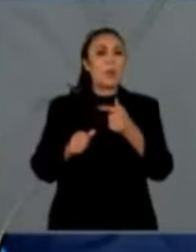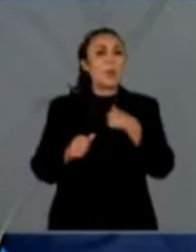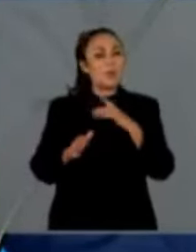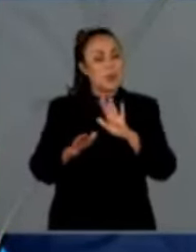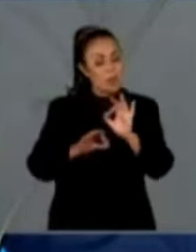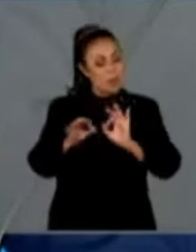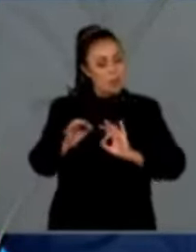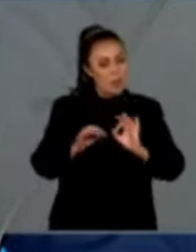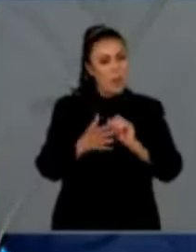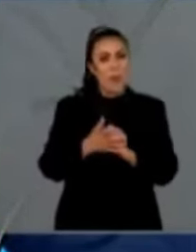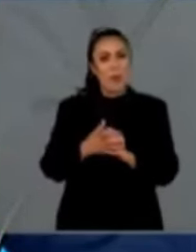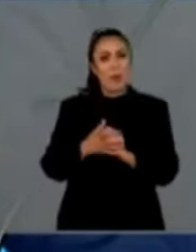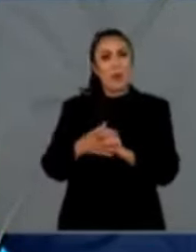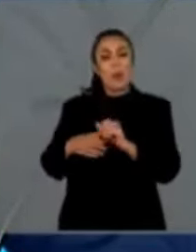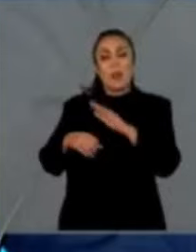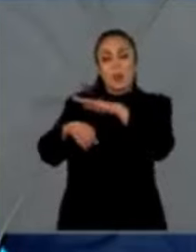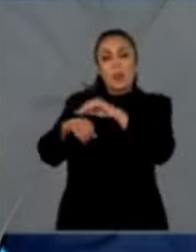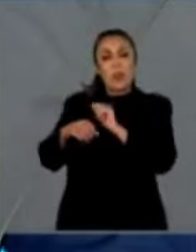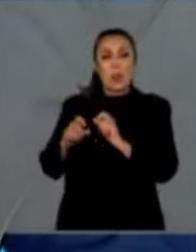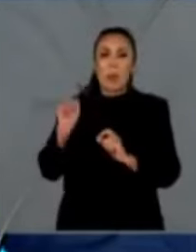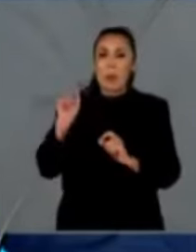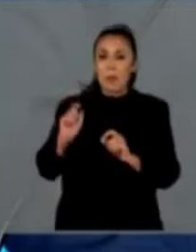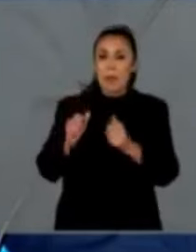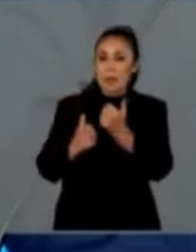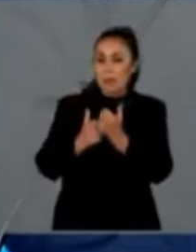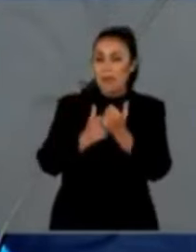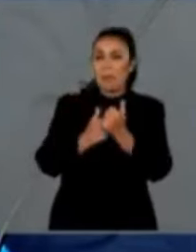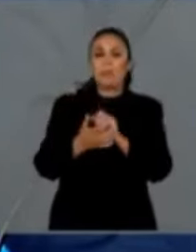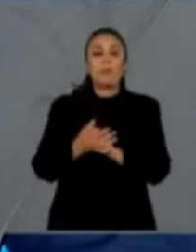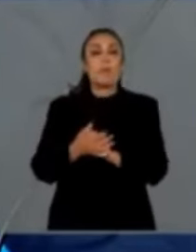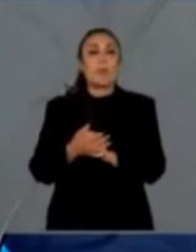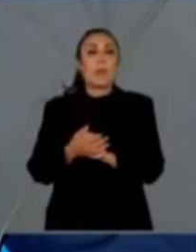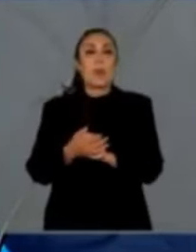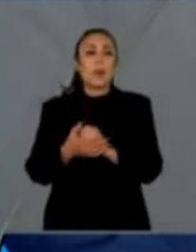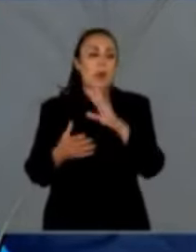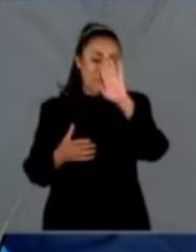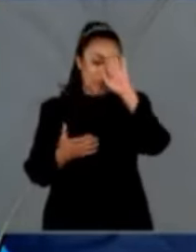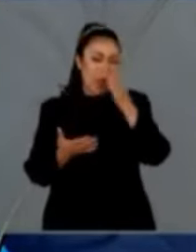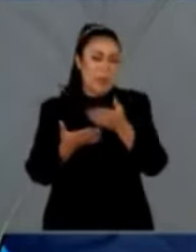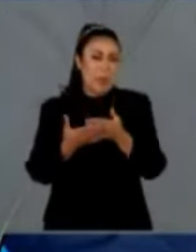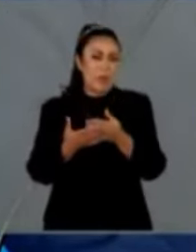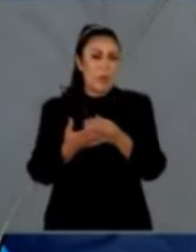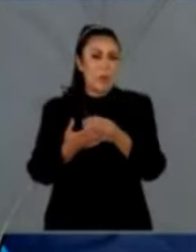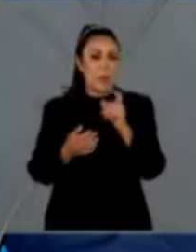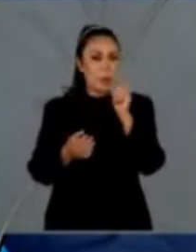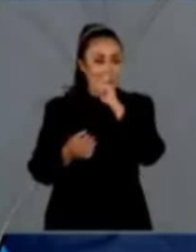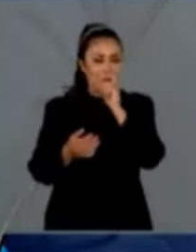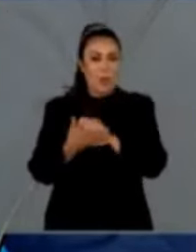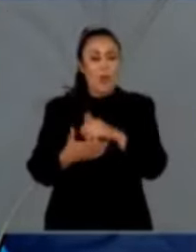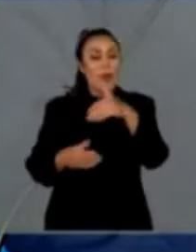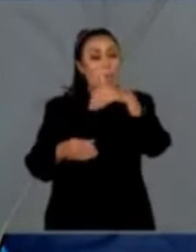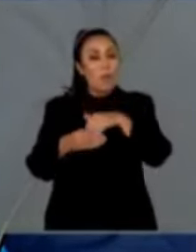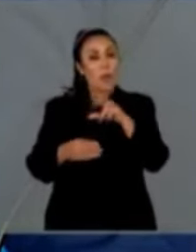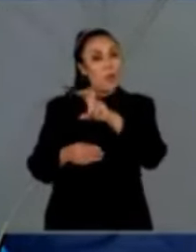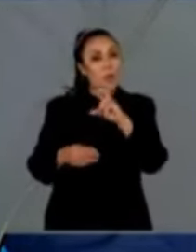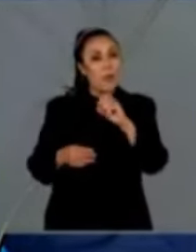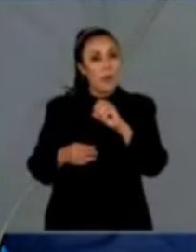um time chamei a Marta suplici vice não se deixe levar por esse tipo de discurso vota no 50 dia 27 pra gente mudar São